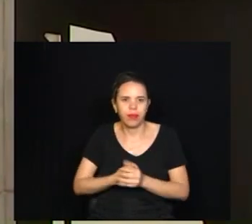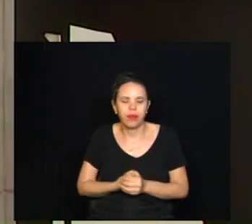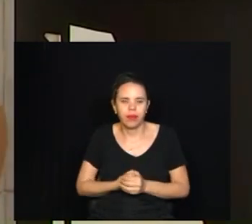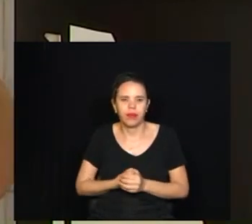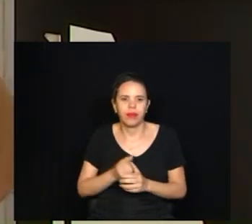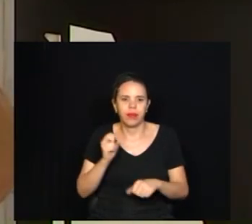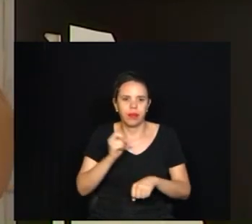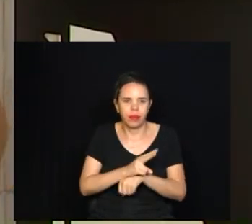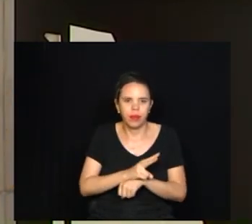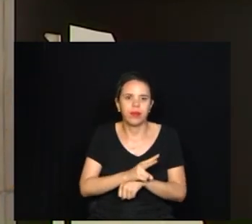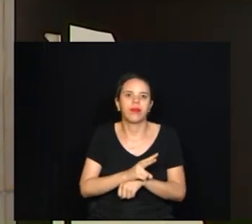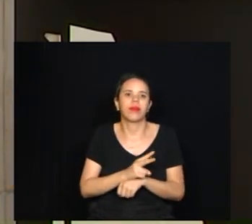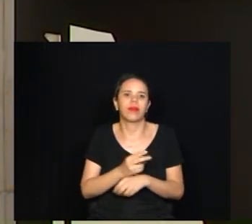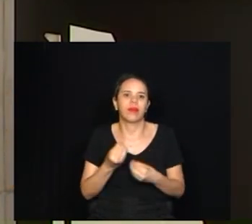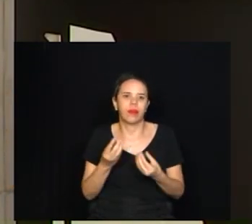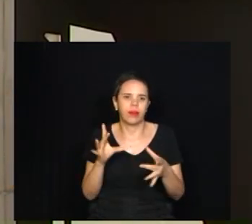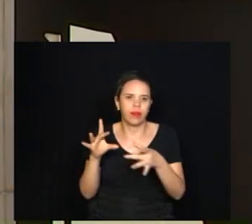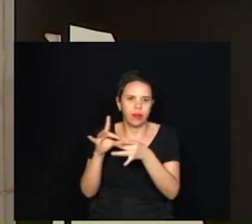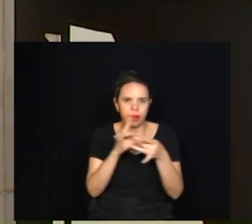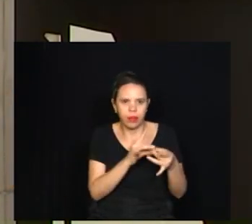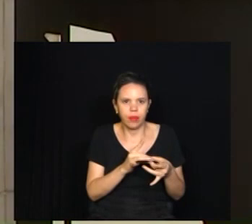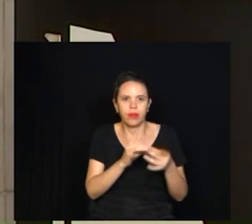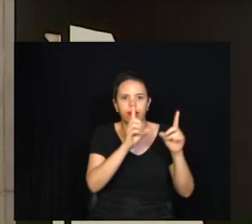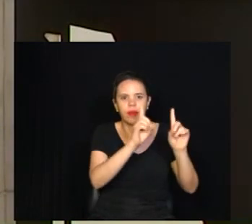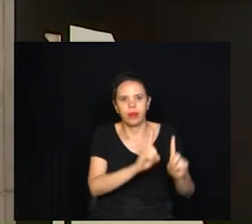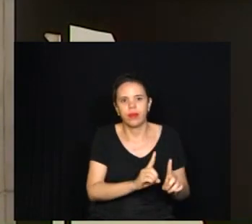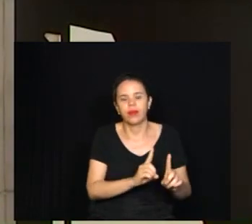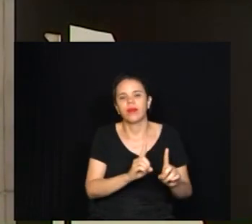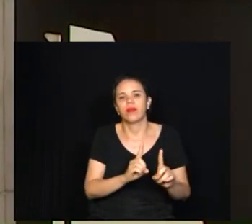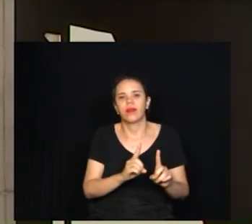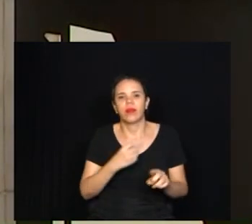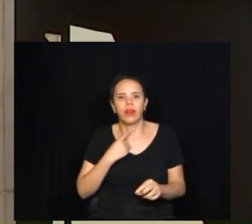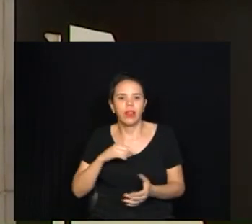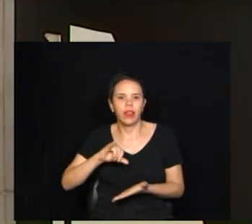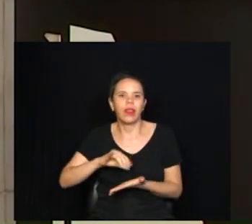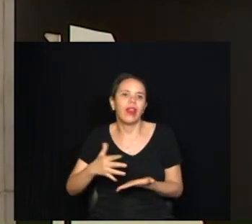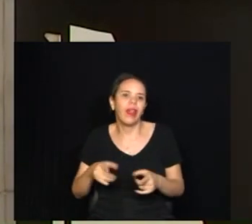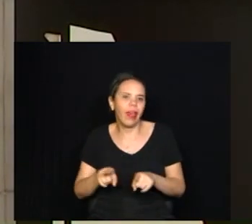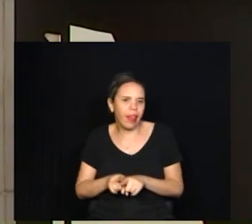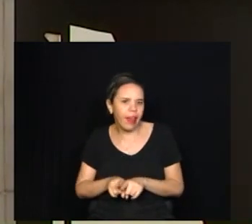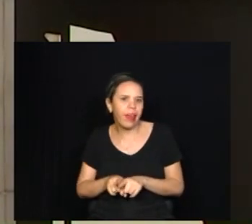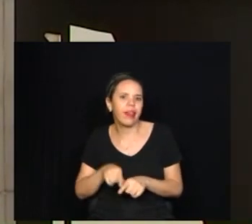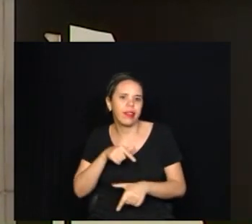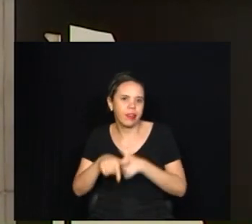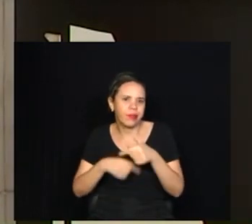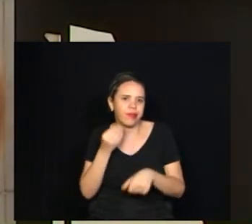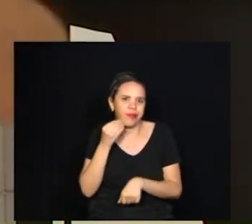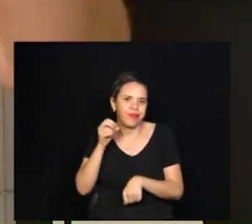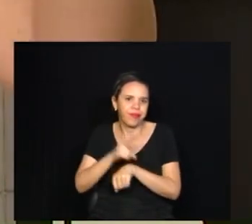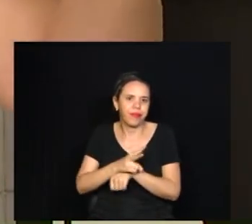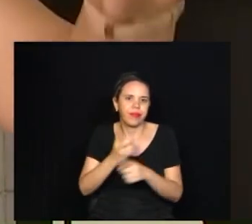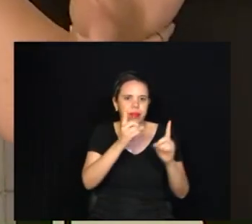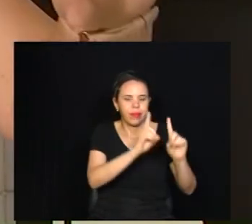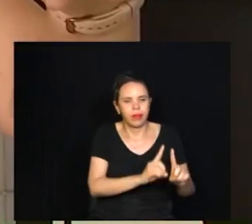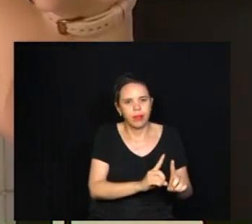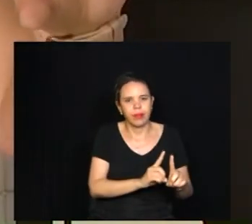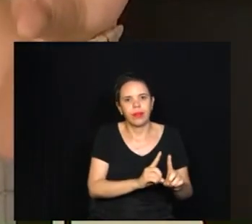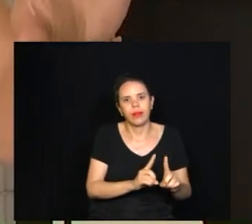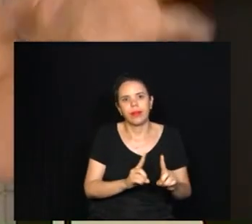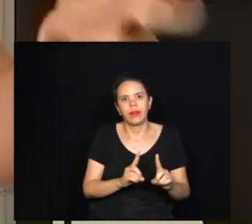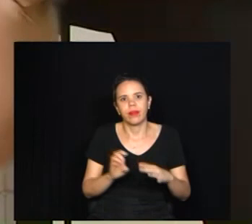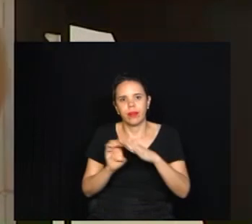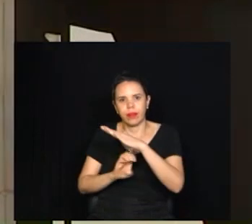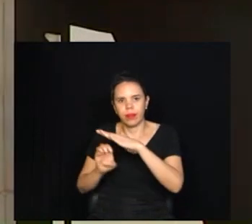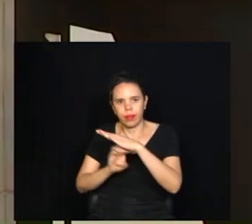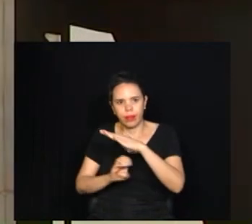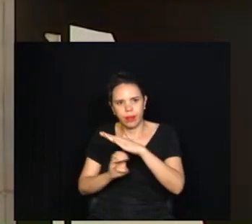que é um programa que faz a junção entre a pessoa que deseja ser inserida no mercado de trabalho e possui alguma deficiência com as